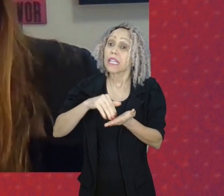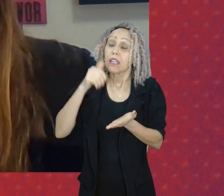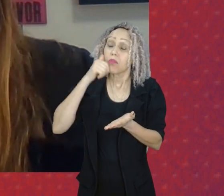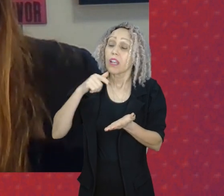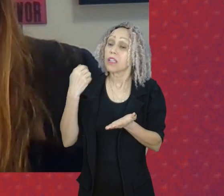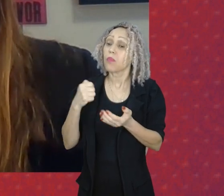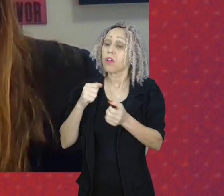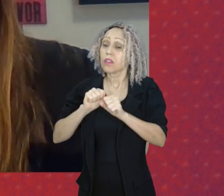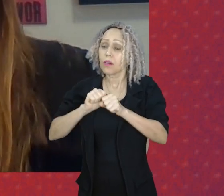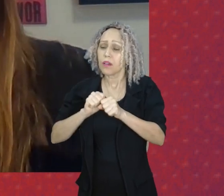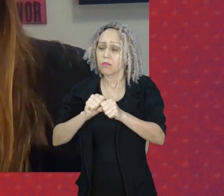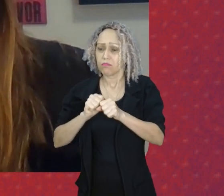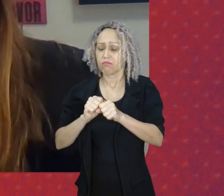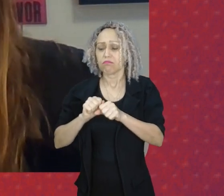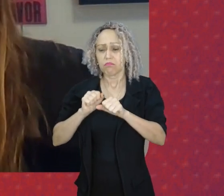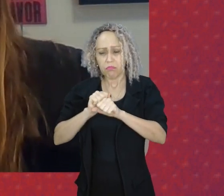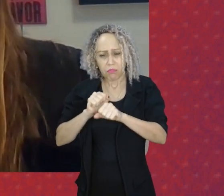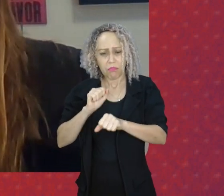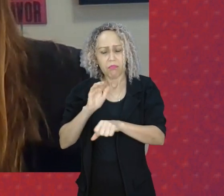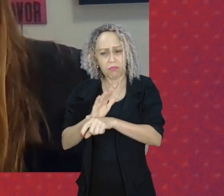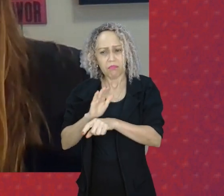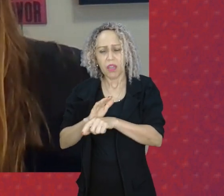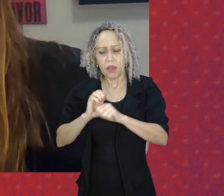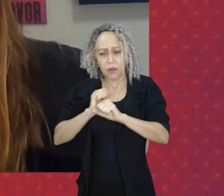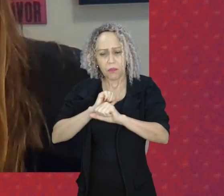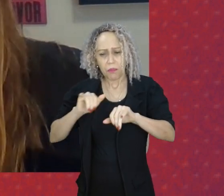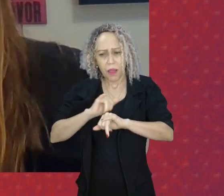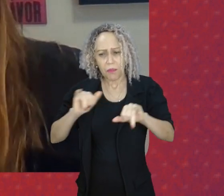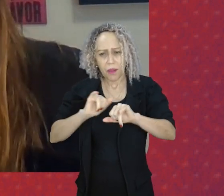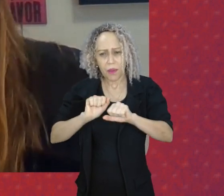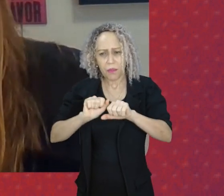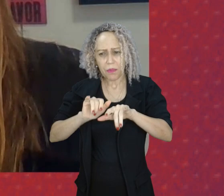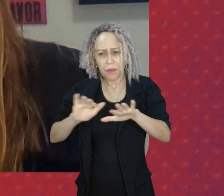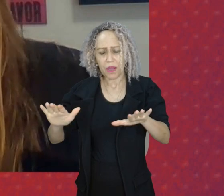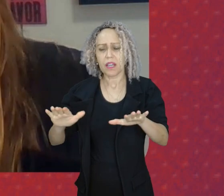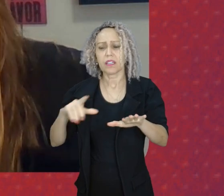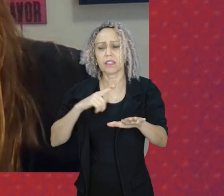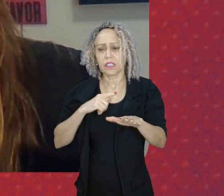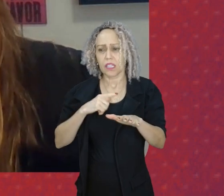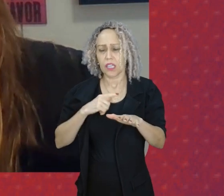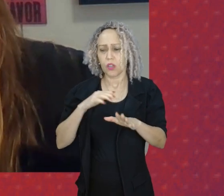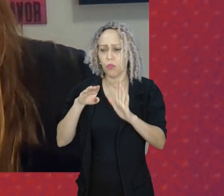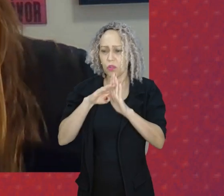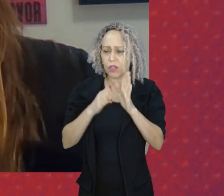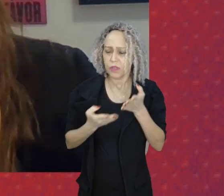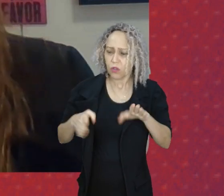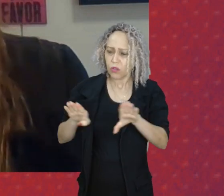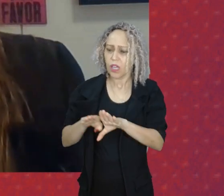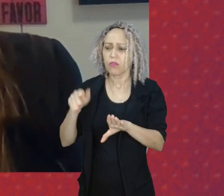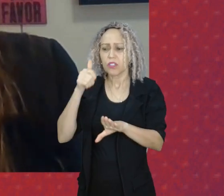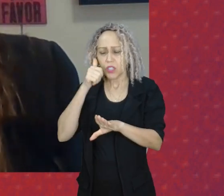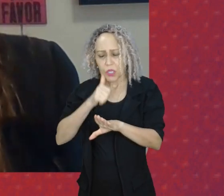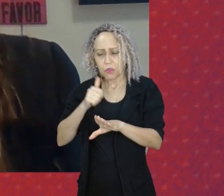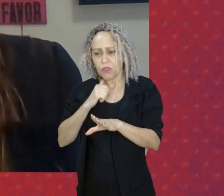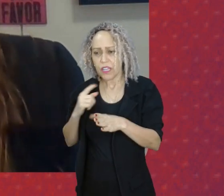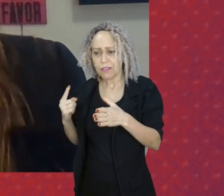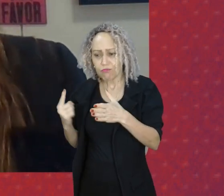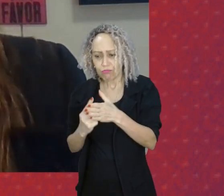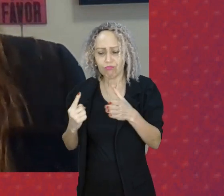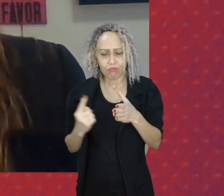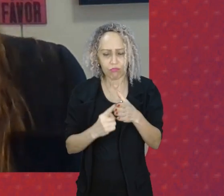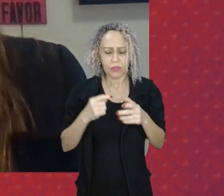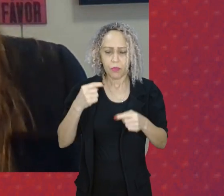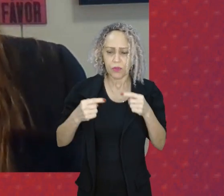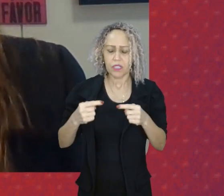participação feminina na política, para que elas tenham programas de inclusão de mulheres na política, enfim, para que elas façam ali a política